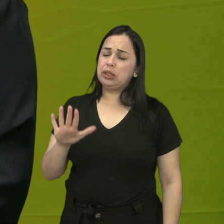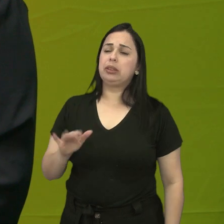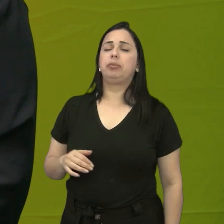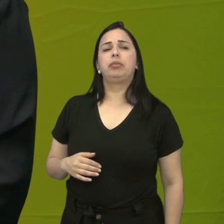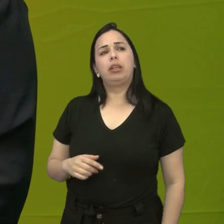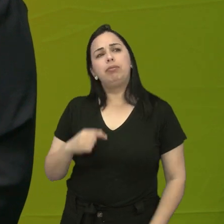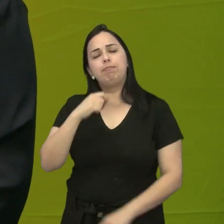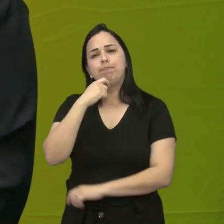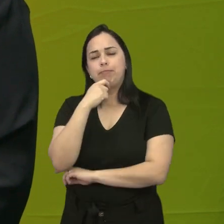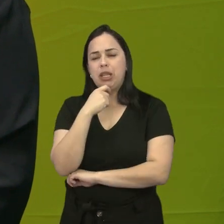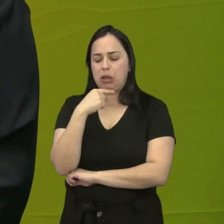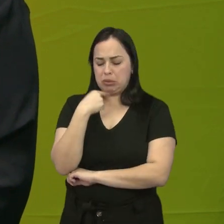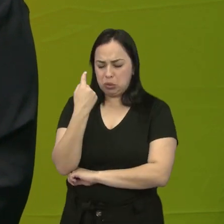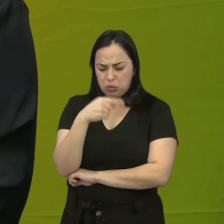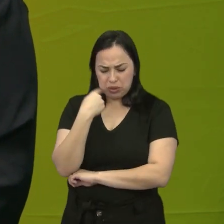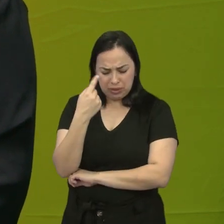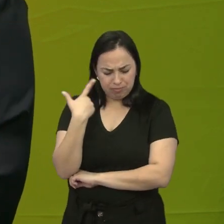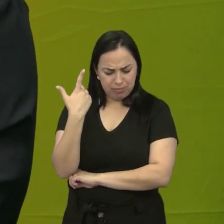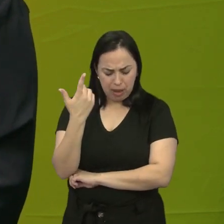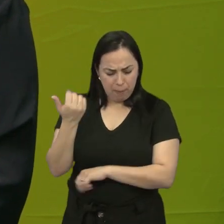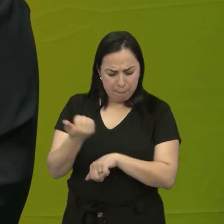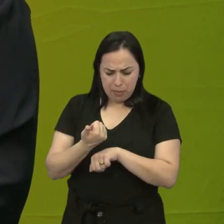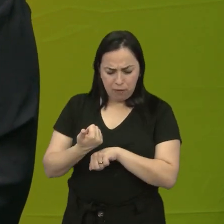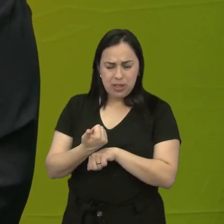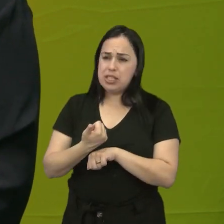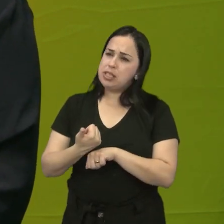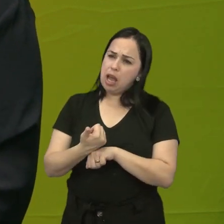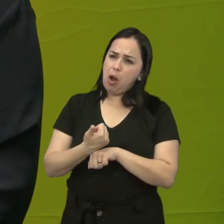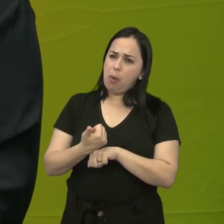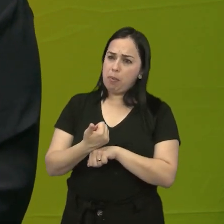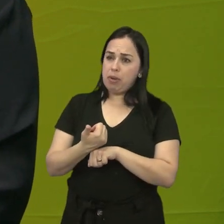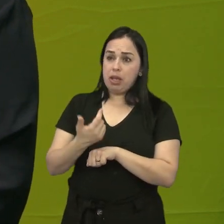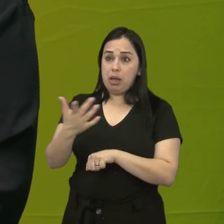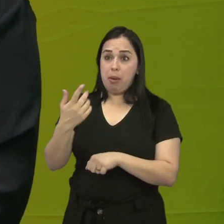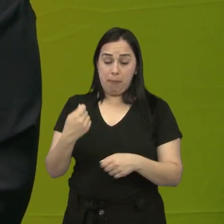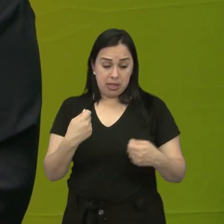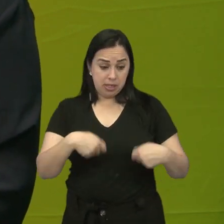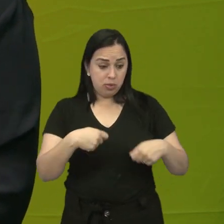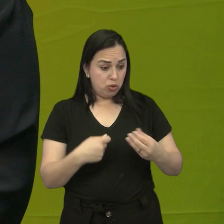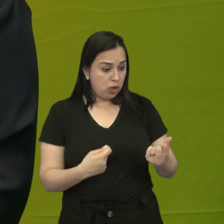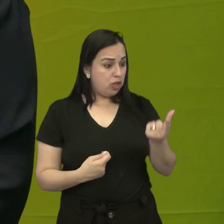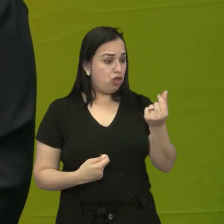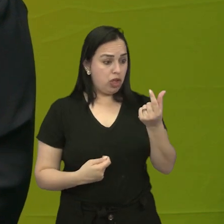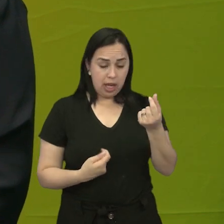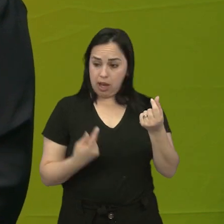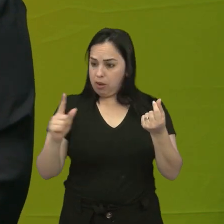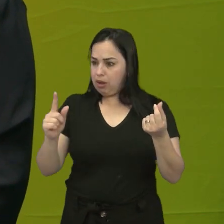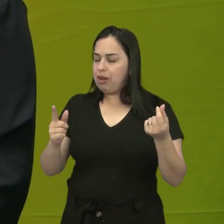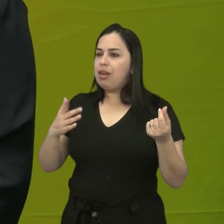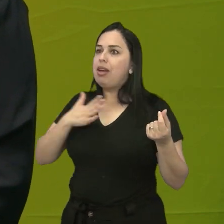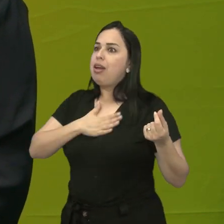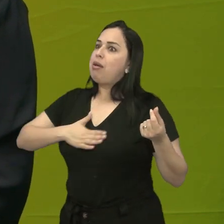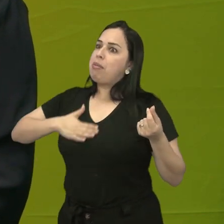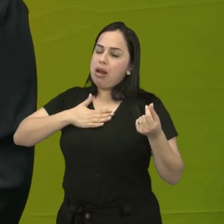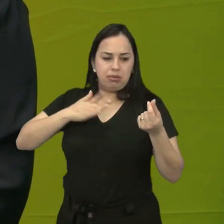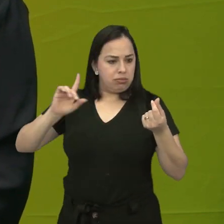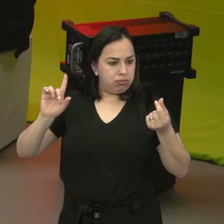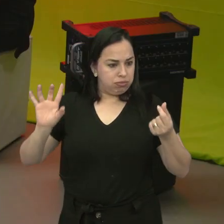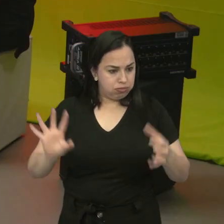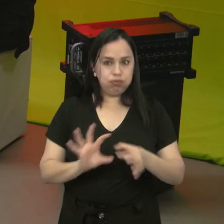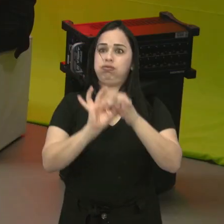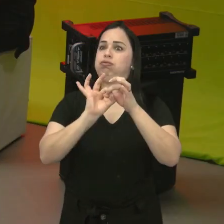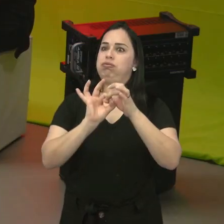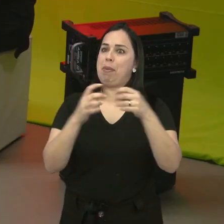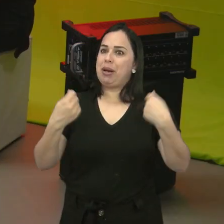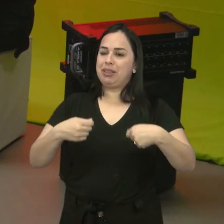comecei a me questionar o que poderia, além de me trazer renda, trazer também prazer em estar executando, né? Produzindo, o que você fazia,